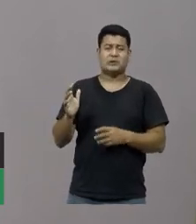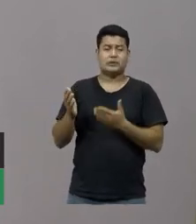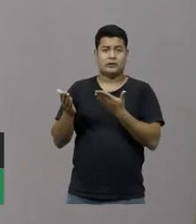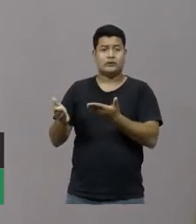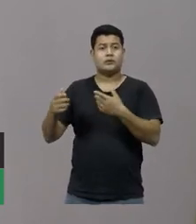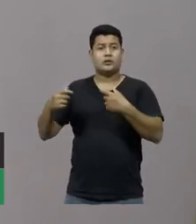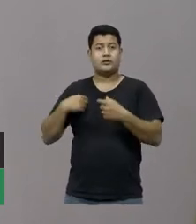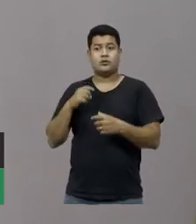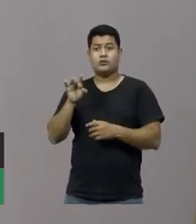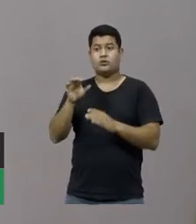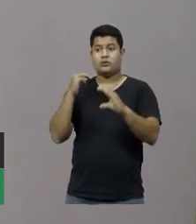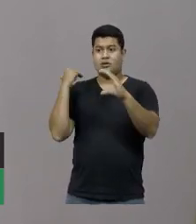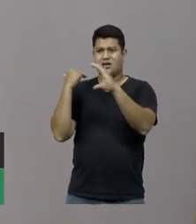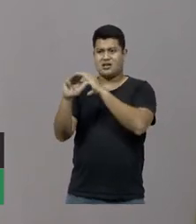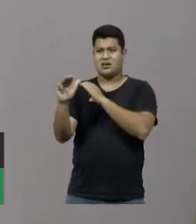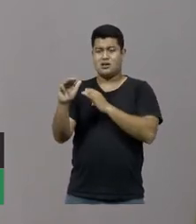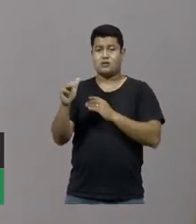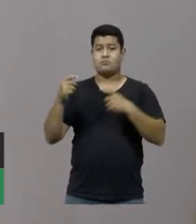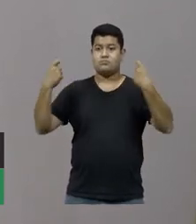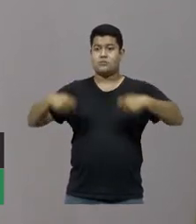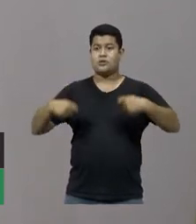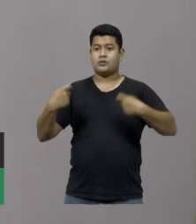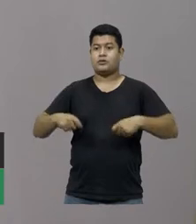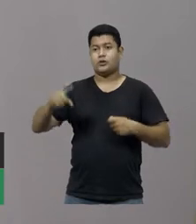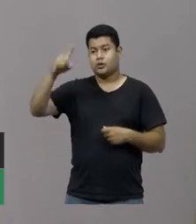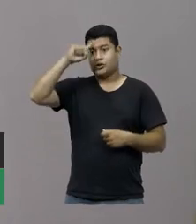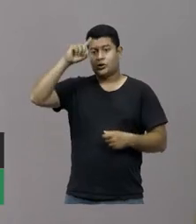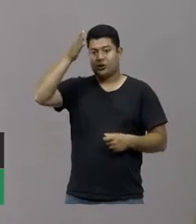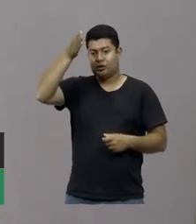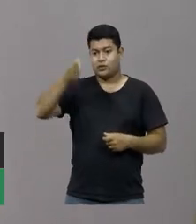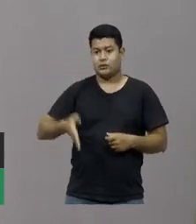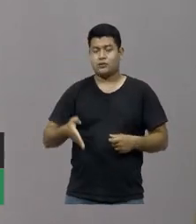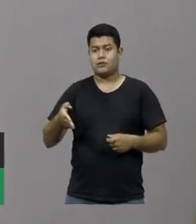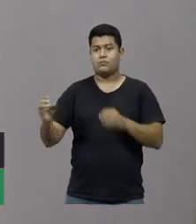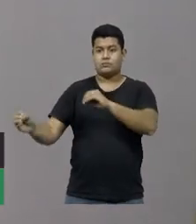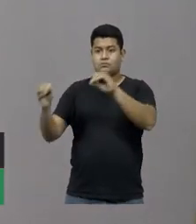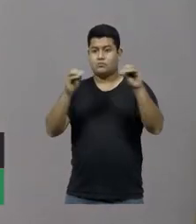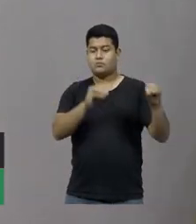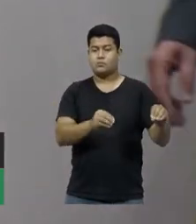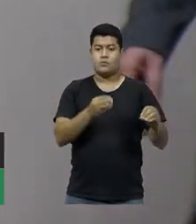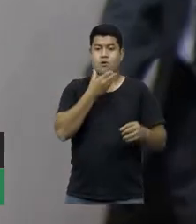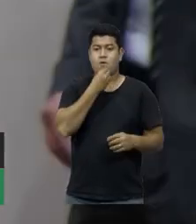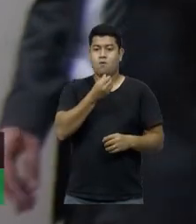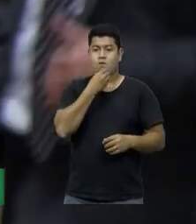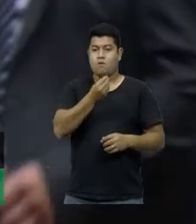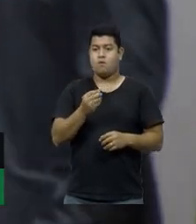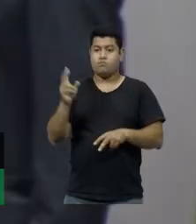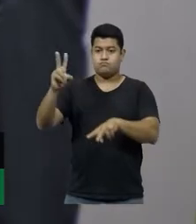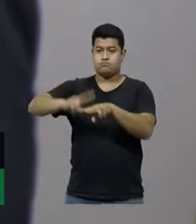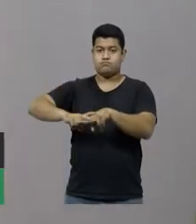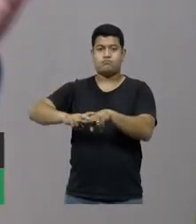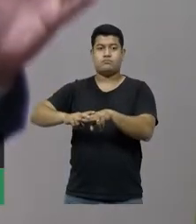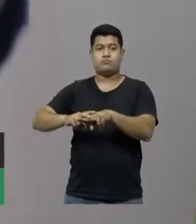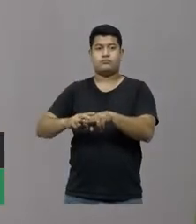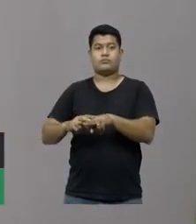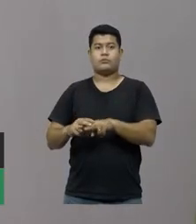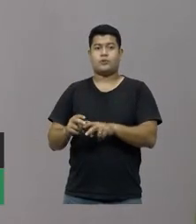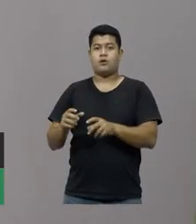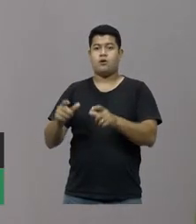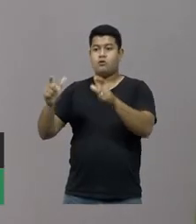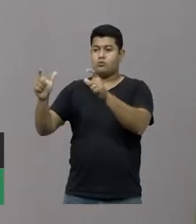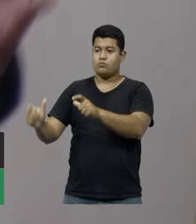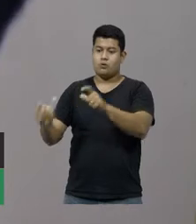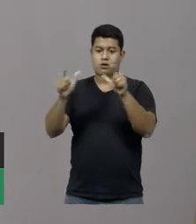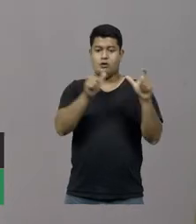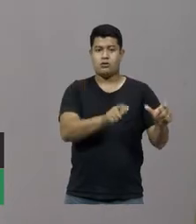mandar um e-mail dizendo, preciso de tal dia a transferência de tal preso, de tal para tal lugar, vem aqui a